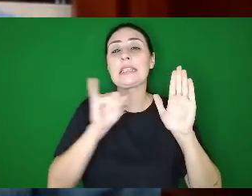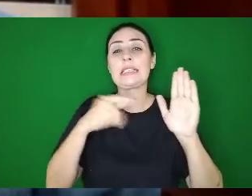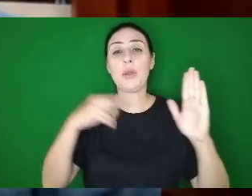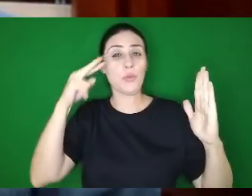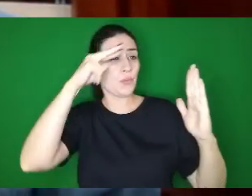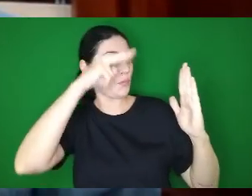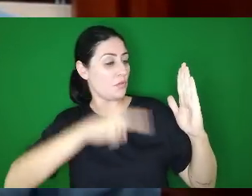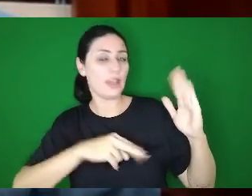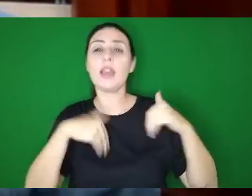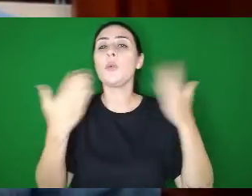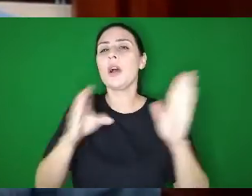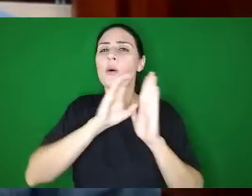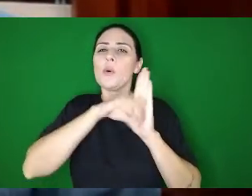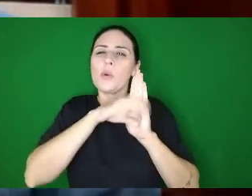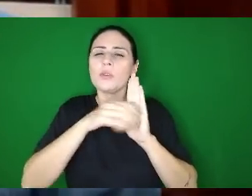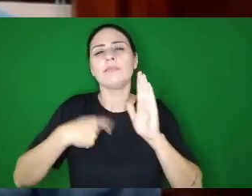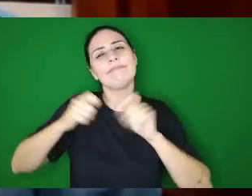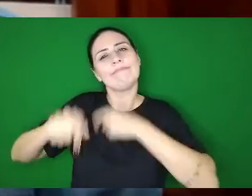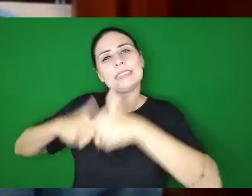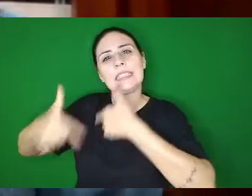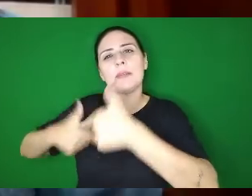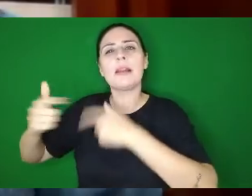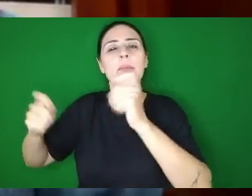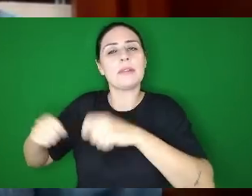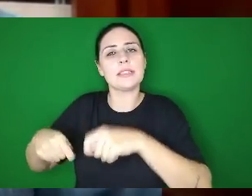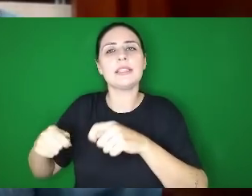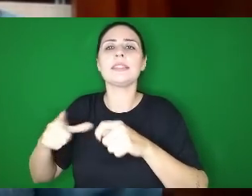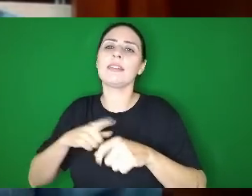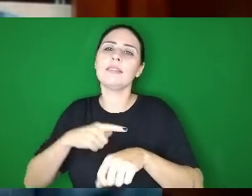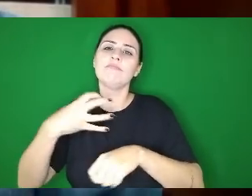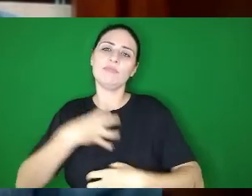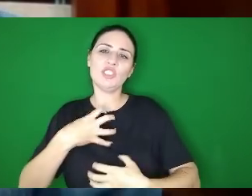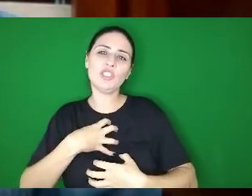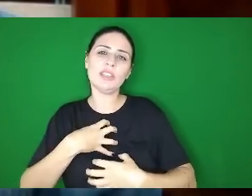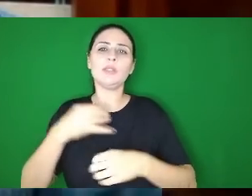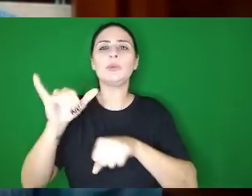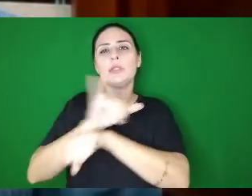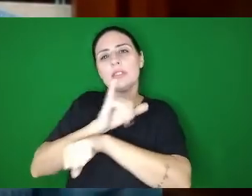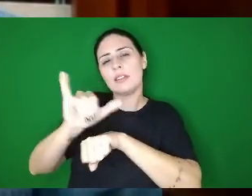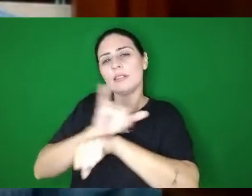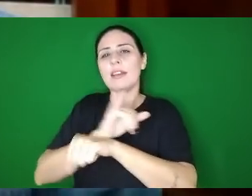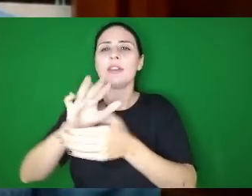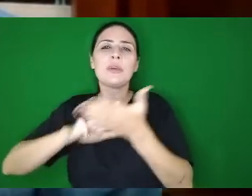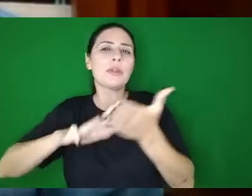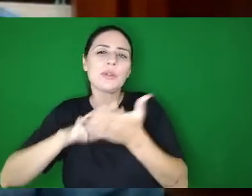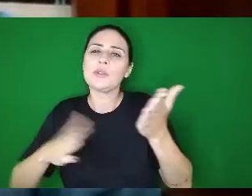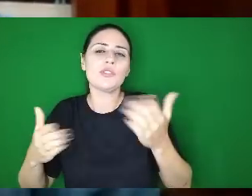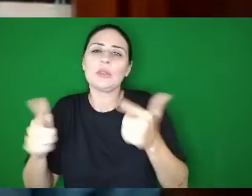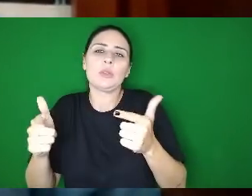quais conceitos eu tenho que trabalhar ali, a forma de eu trabalhar não tem nenhum. Por exemplo,